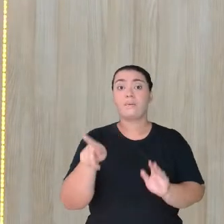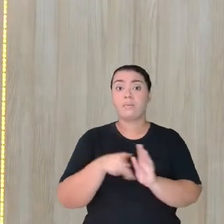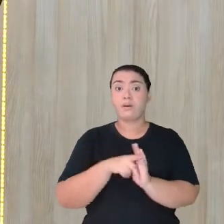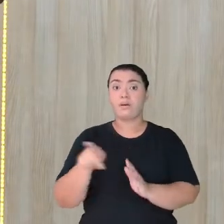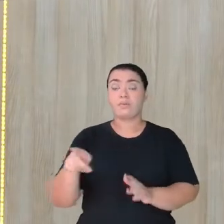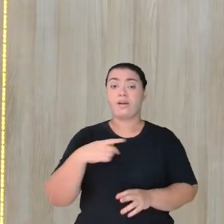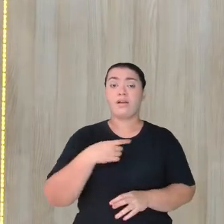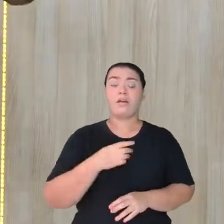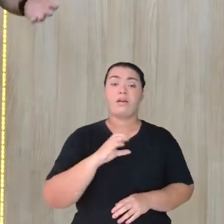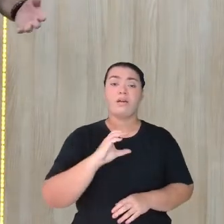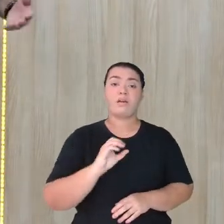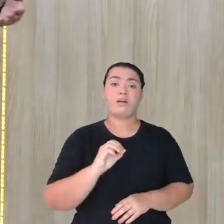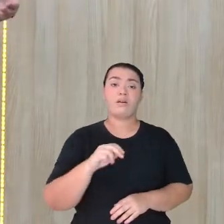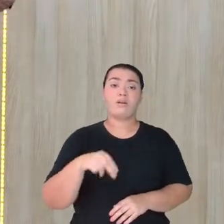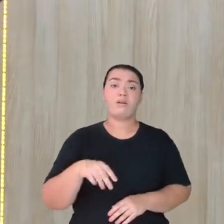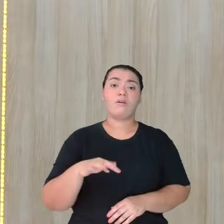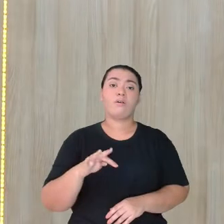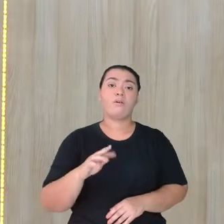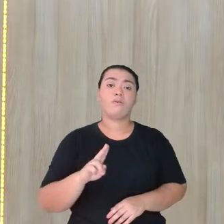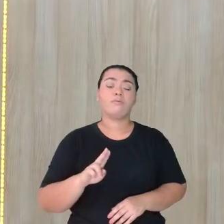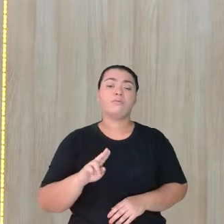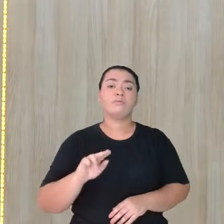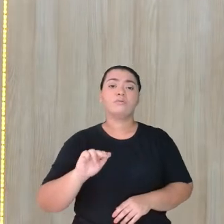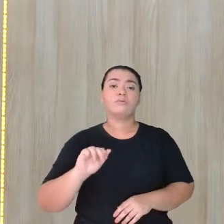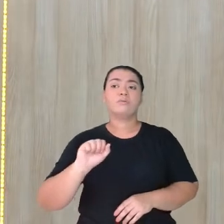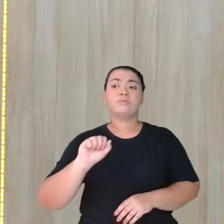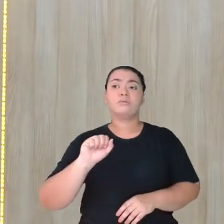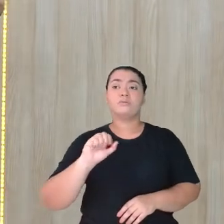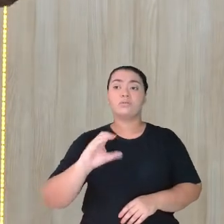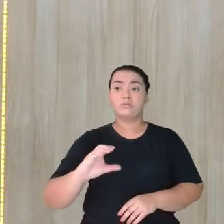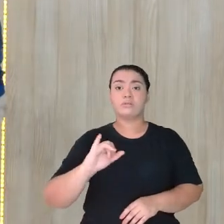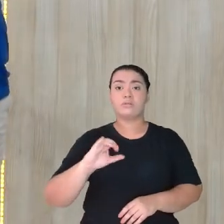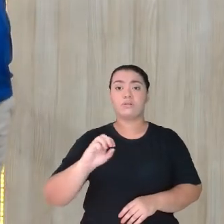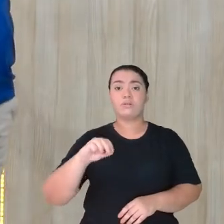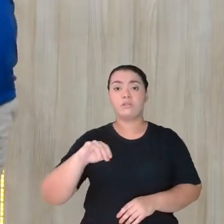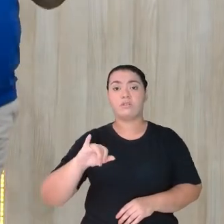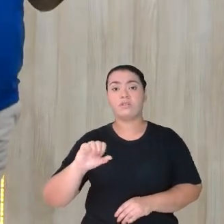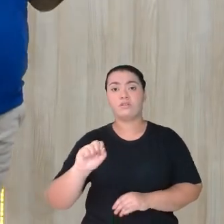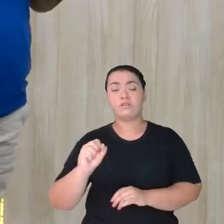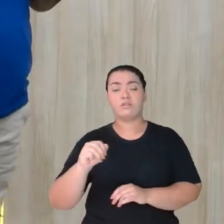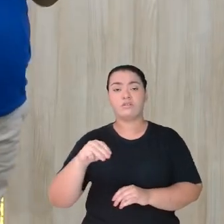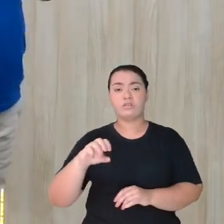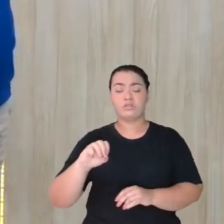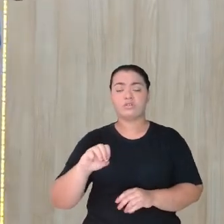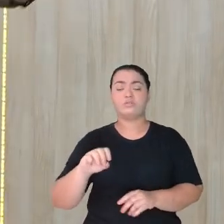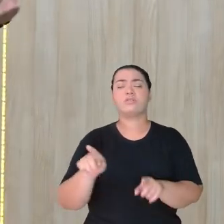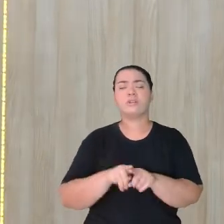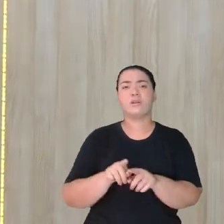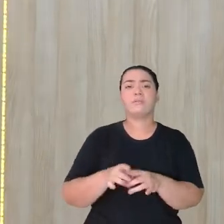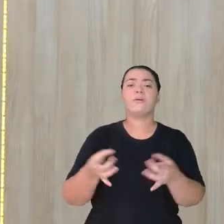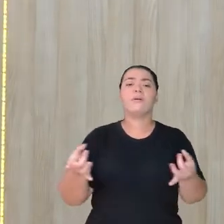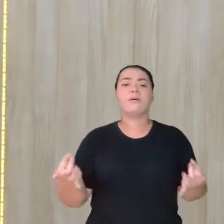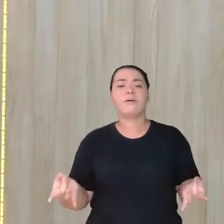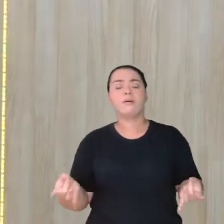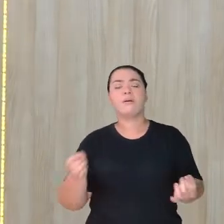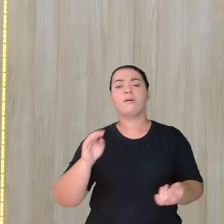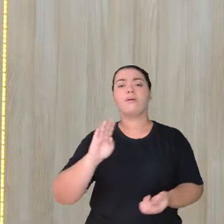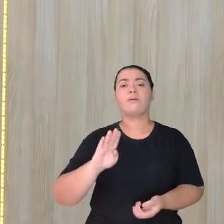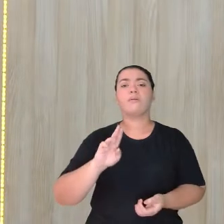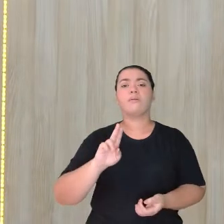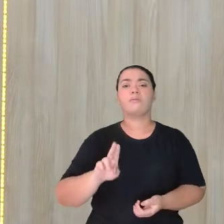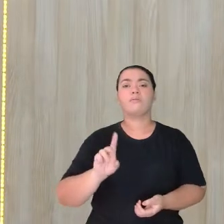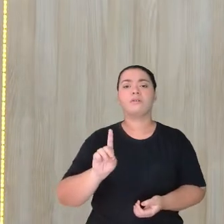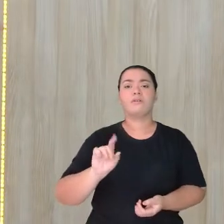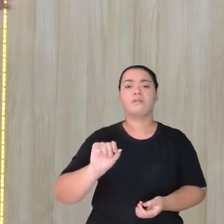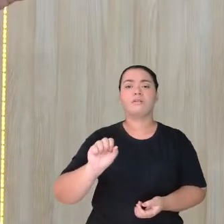confucionismo, a gente pode até falar também, né, mais na frente, né, do budismo, né, que inclusive a senhora conhece com mais propriedade do que eu. Um